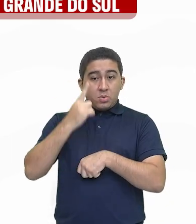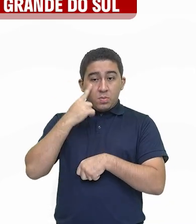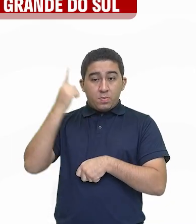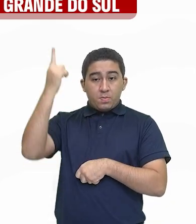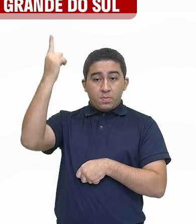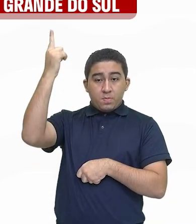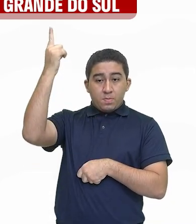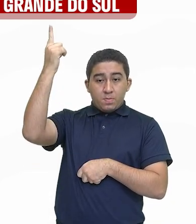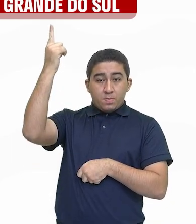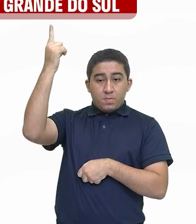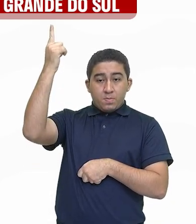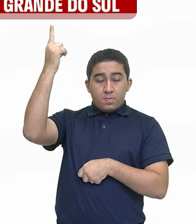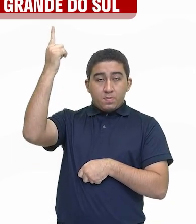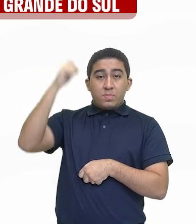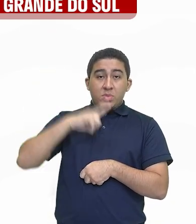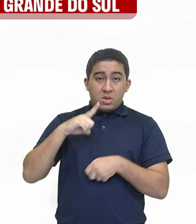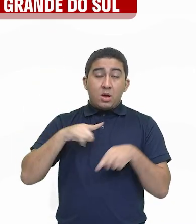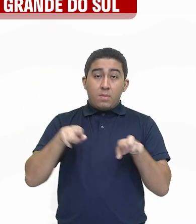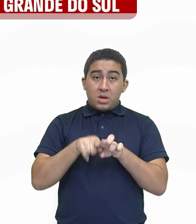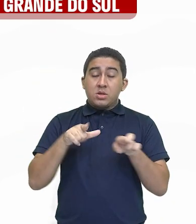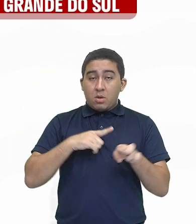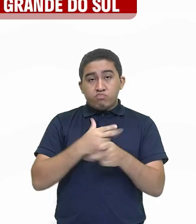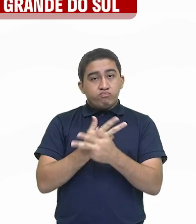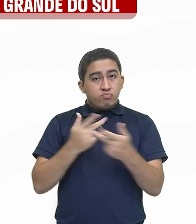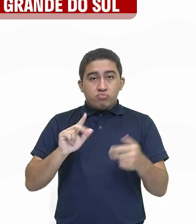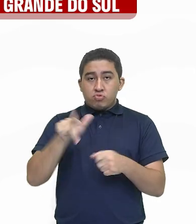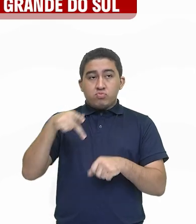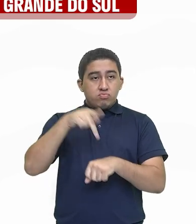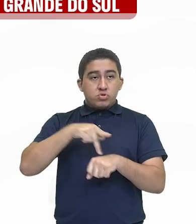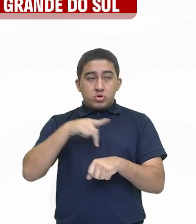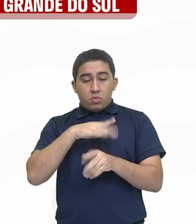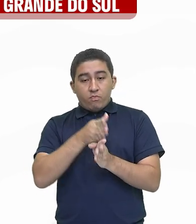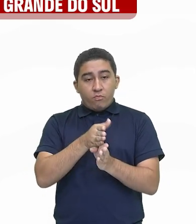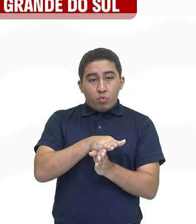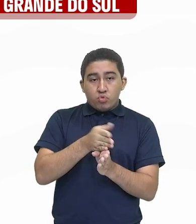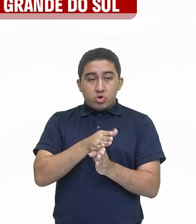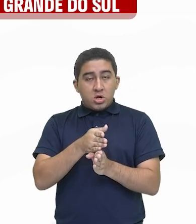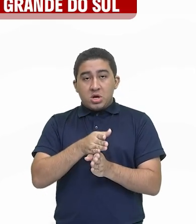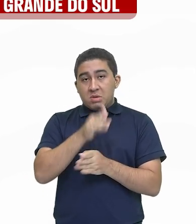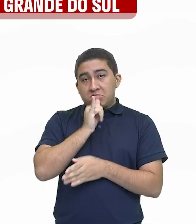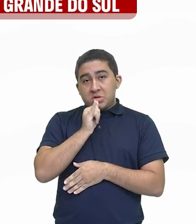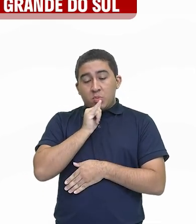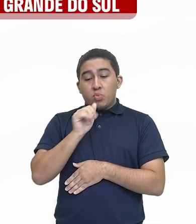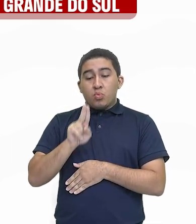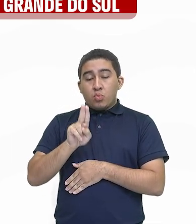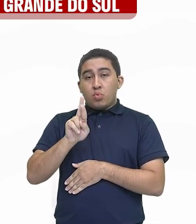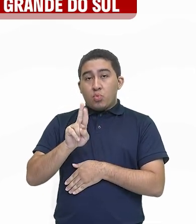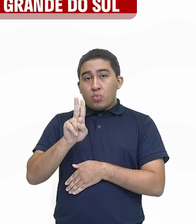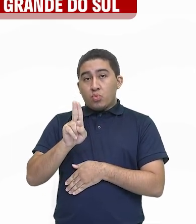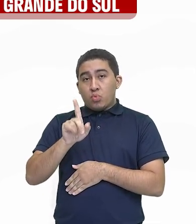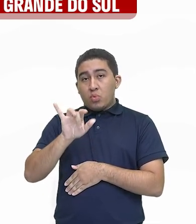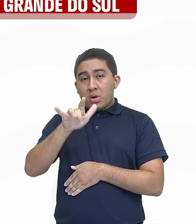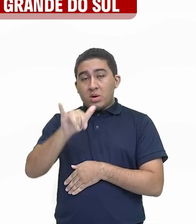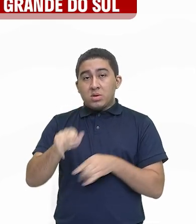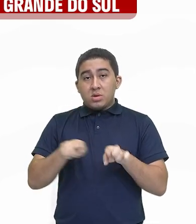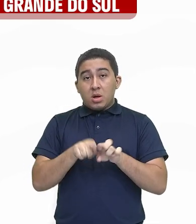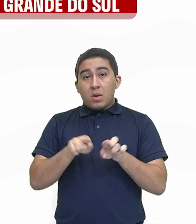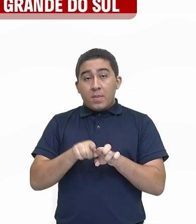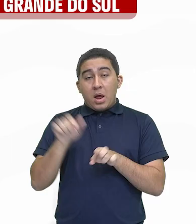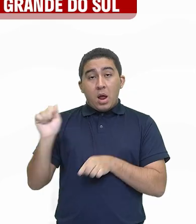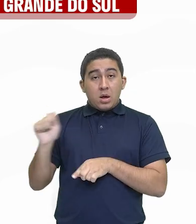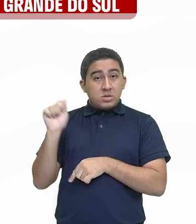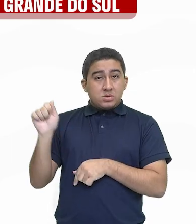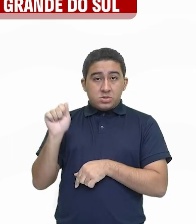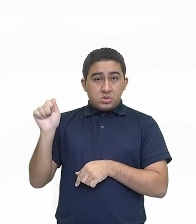embora também ocupe outros países ali, fronteiras com o Rio Grande do Sul, como Uruguai e Argentina, né?